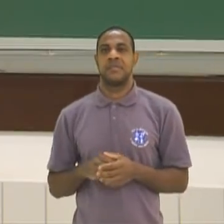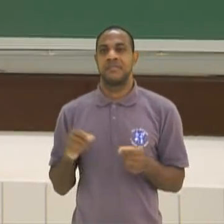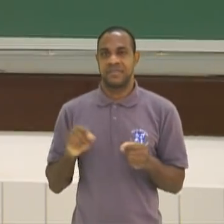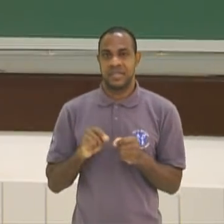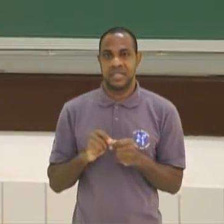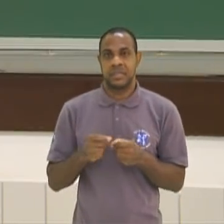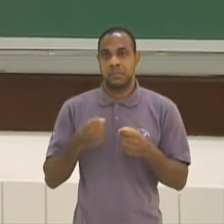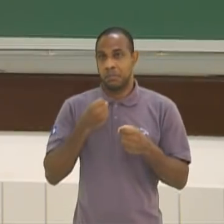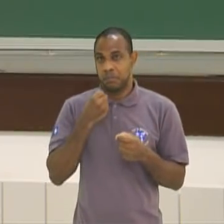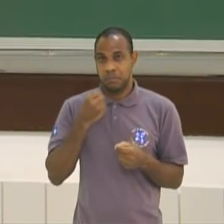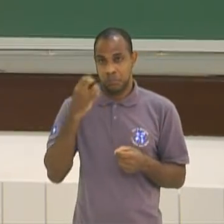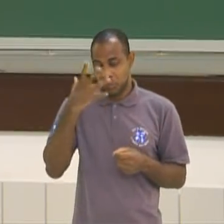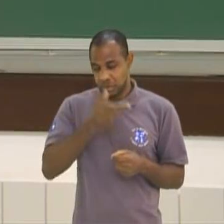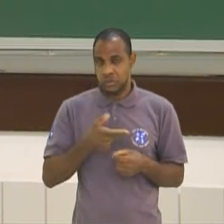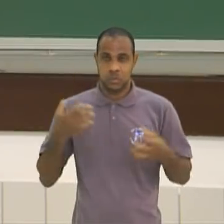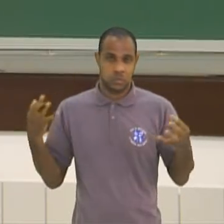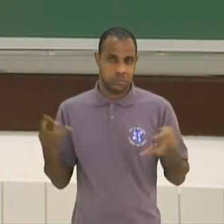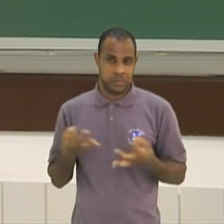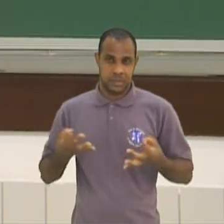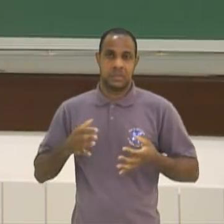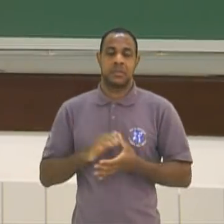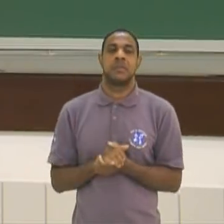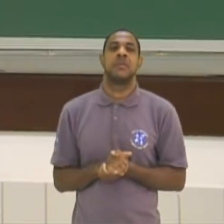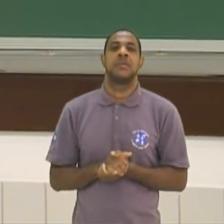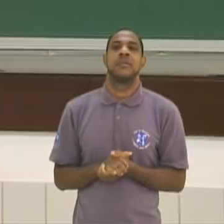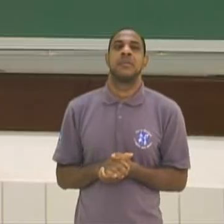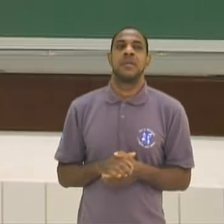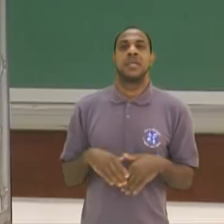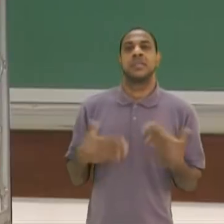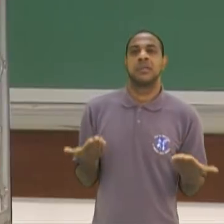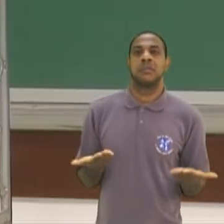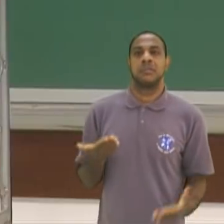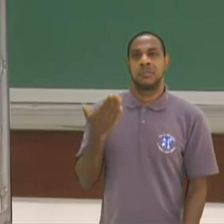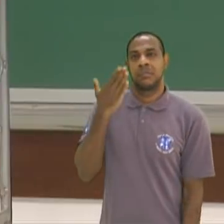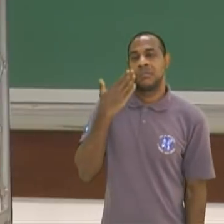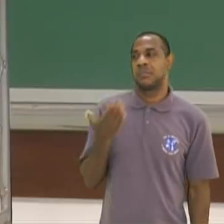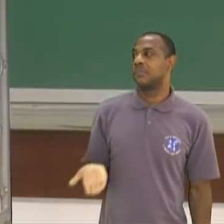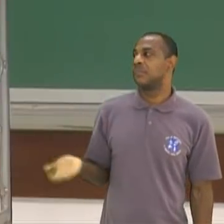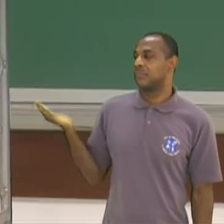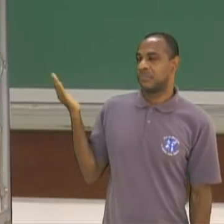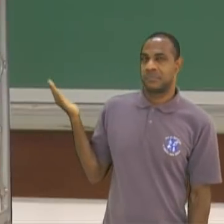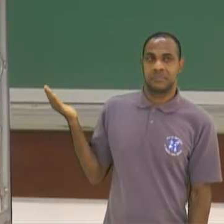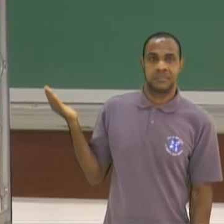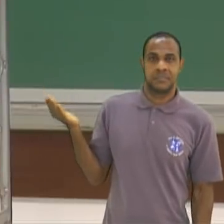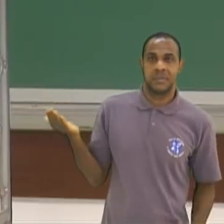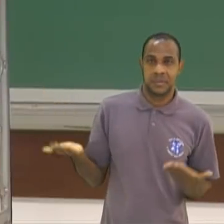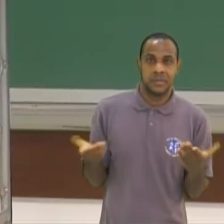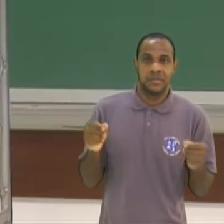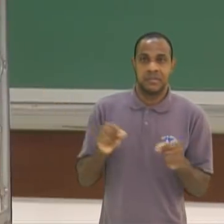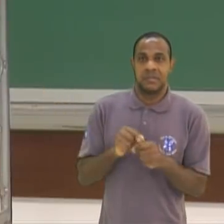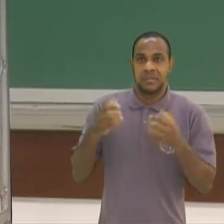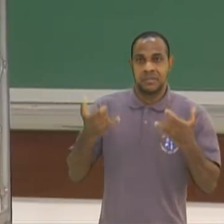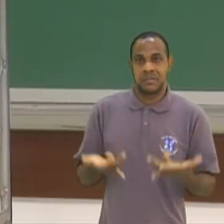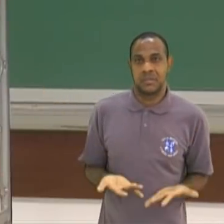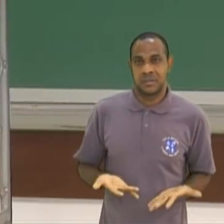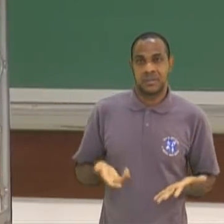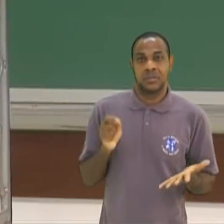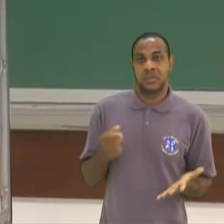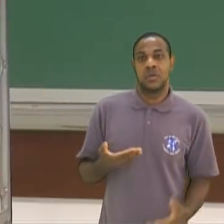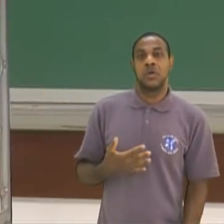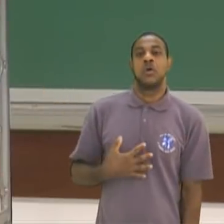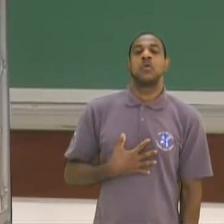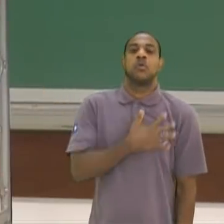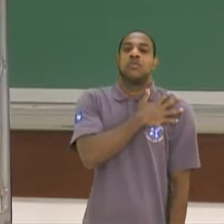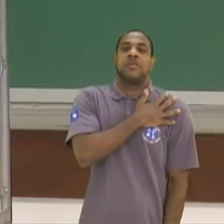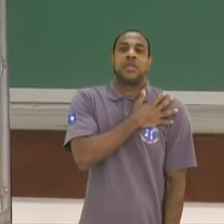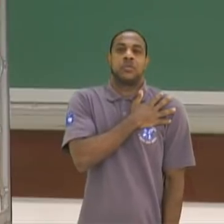bem caprichadinho pro tio Marlon lá? Isso aí! Então, hoje nós vamos ainda falar sobre governo militar